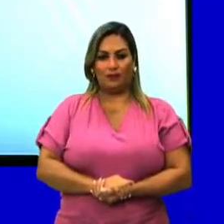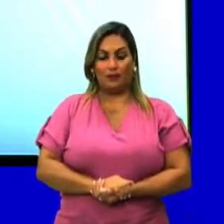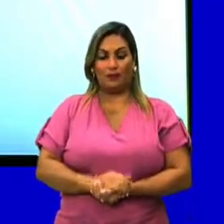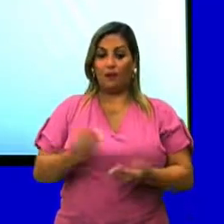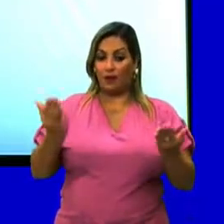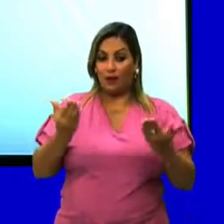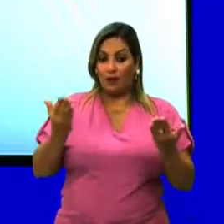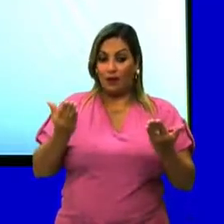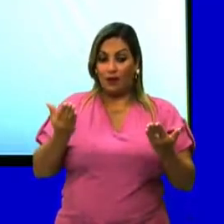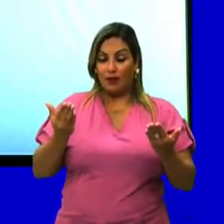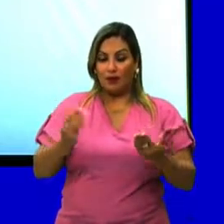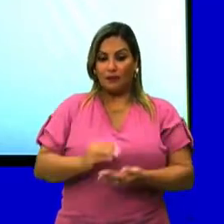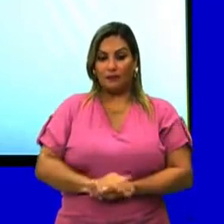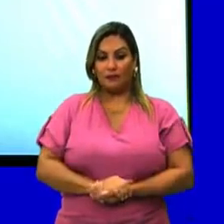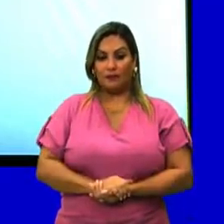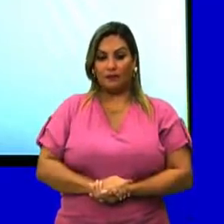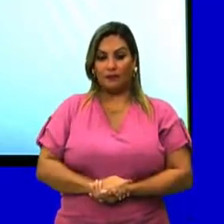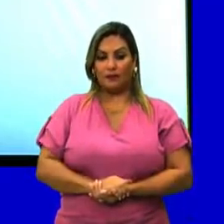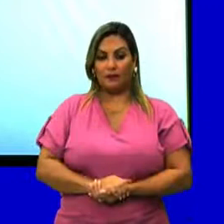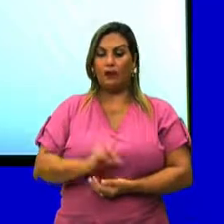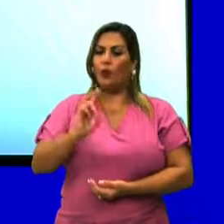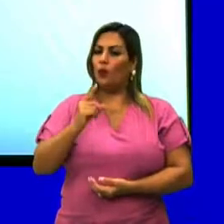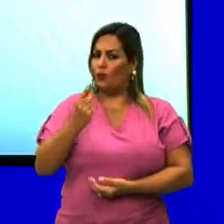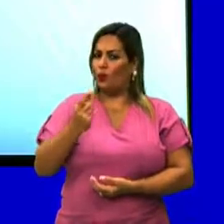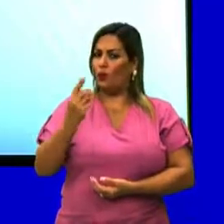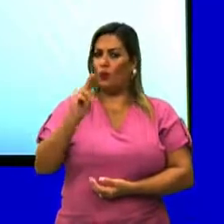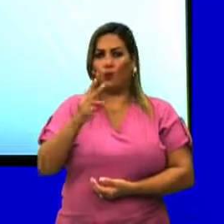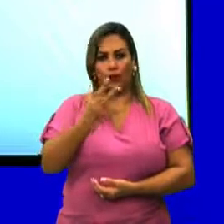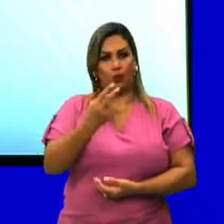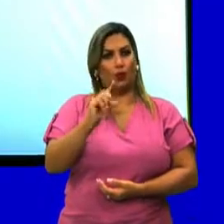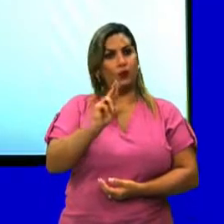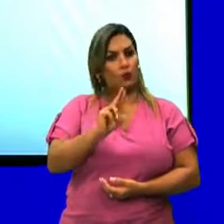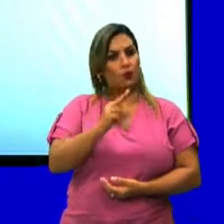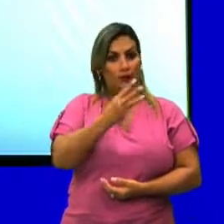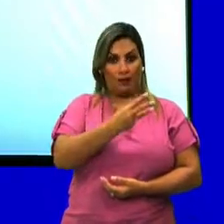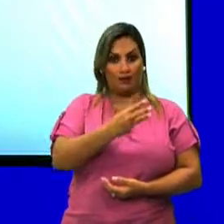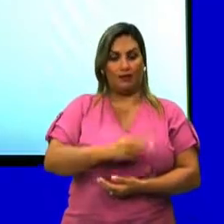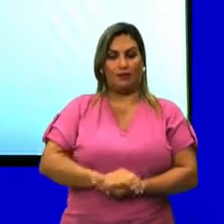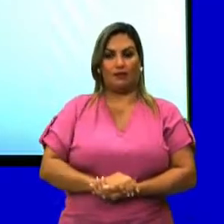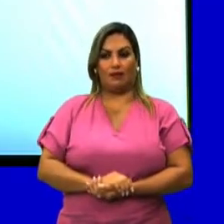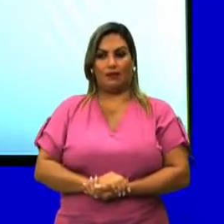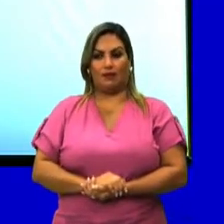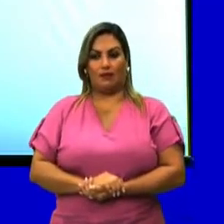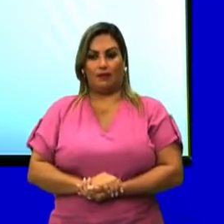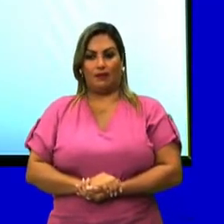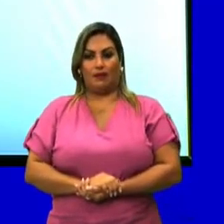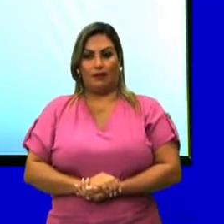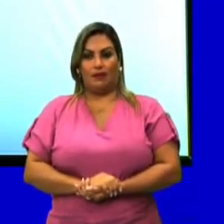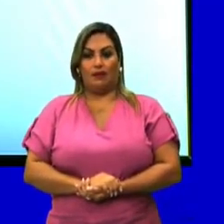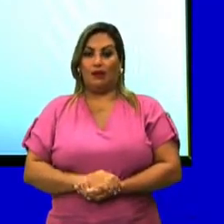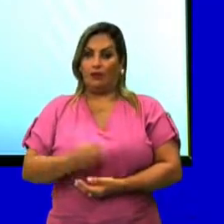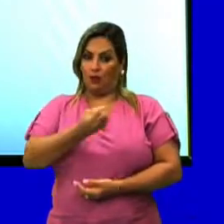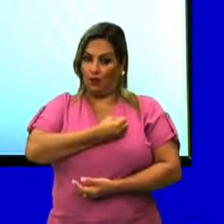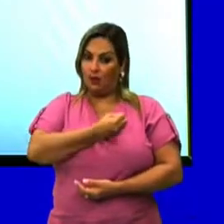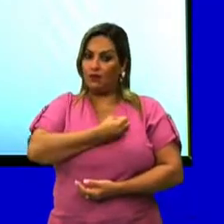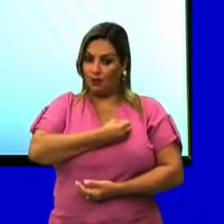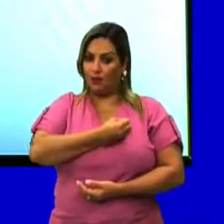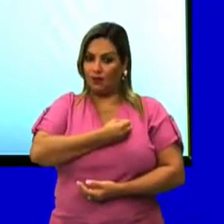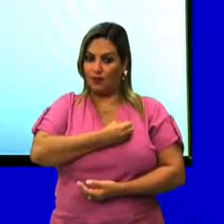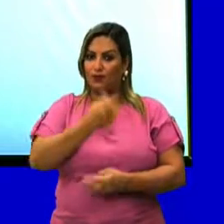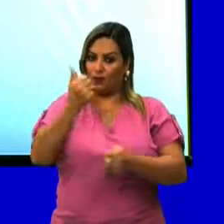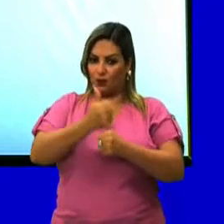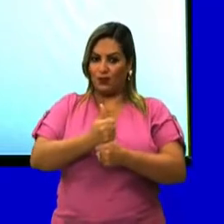aí tá e no lugar desse um ou dois e no caso três vou colocar esses valores